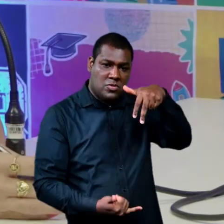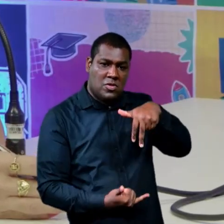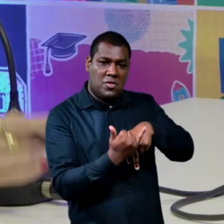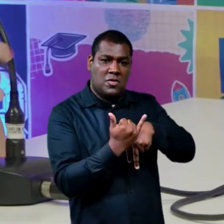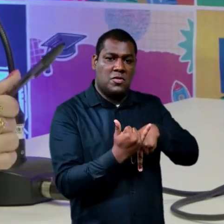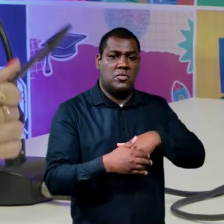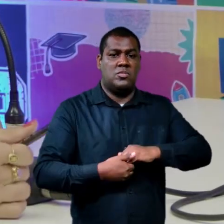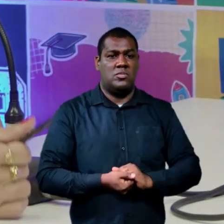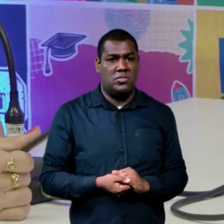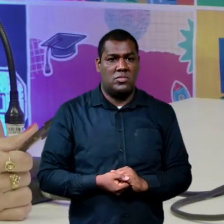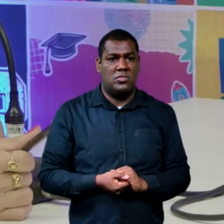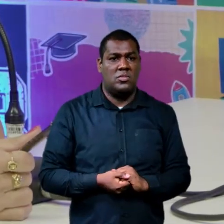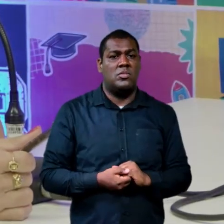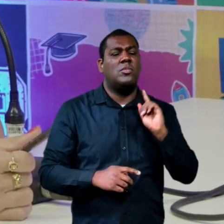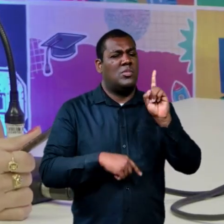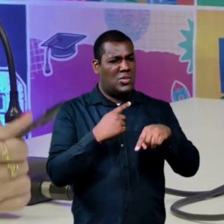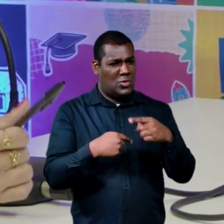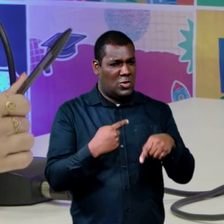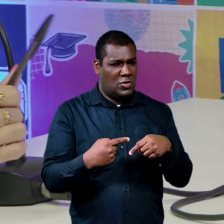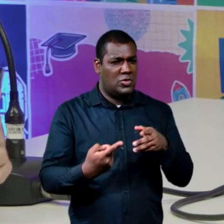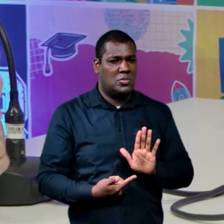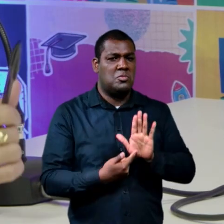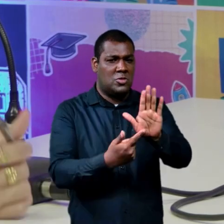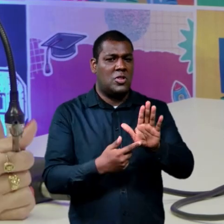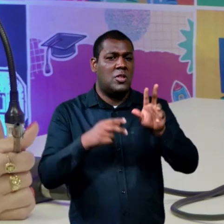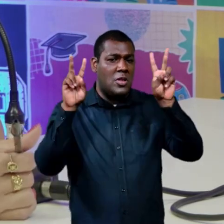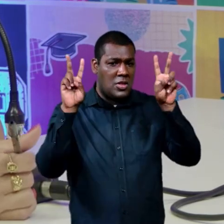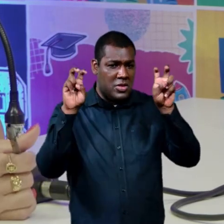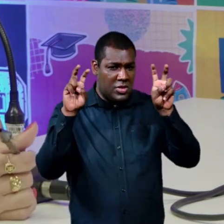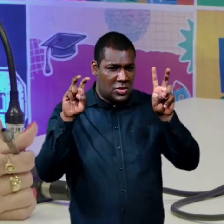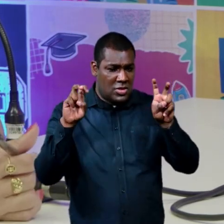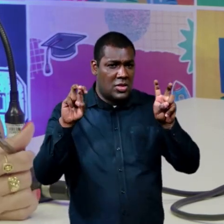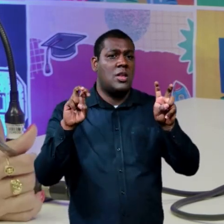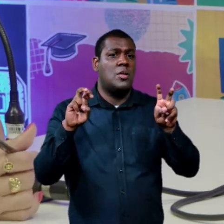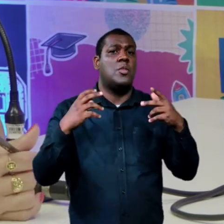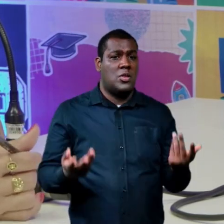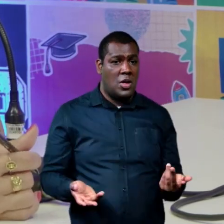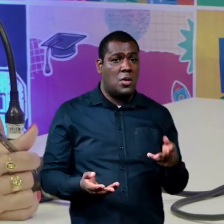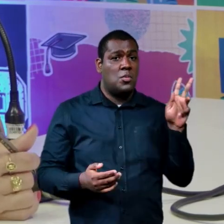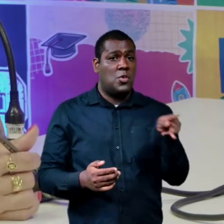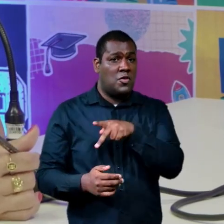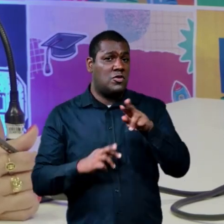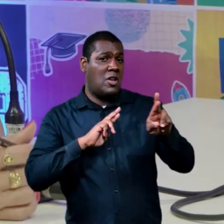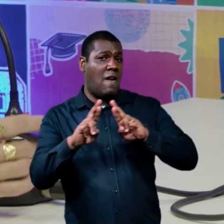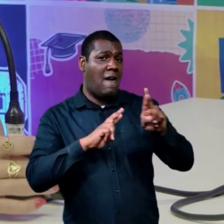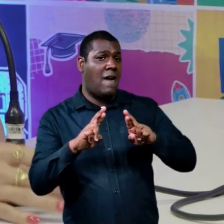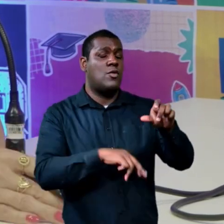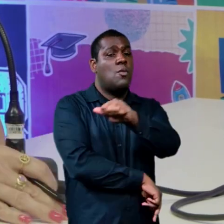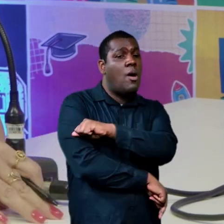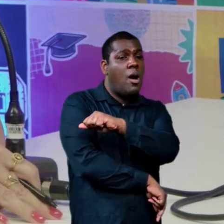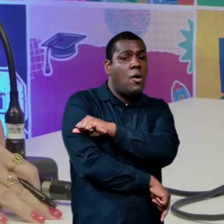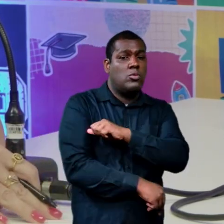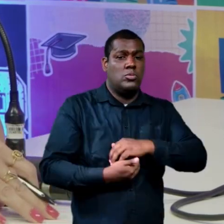mais concretos, e aí a gente vai voltar a esse tema, relação professor e estudante, né, numa posição de hierarquia. Então,